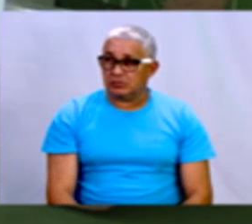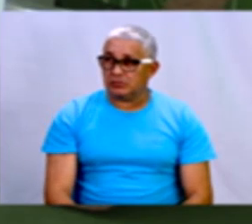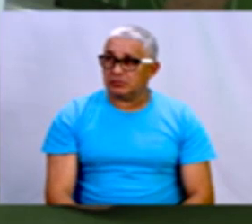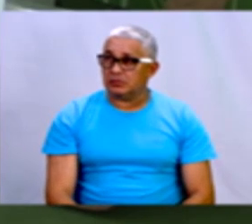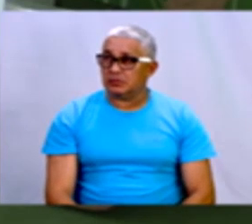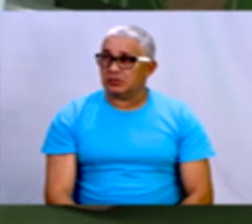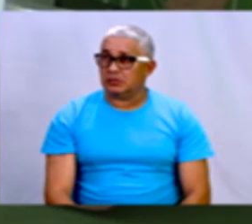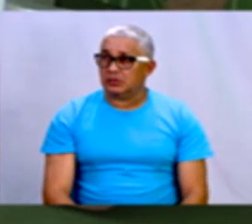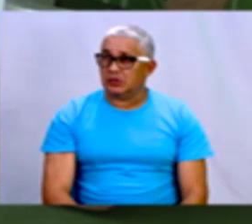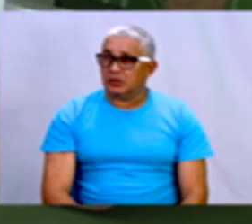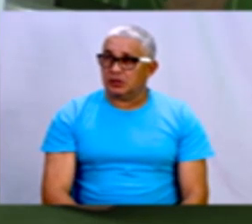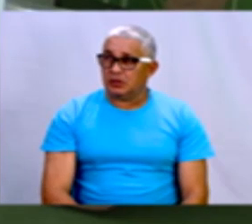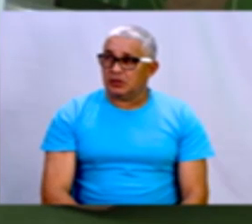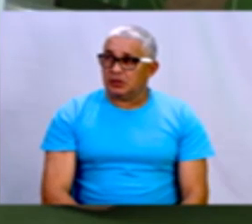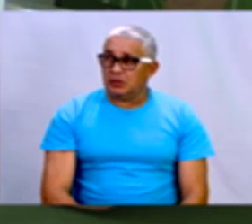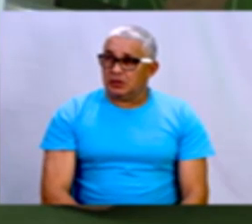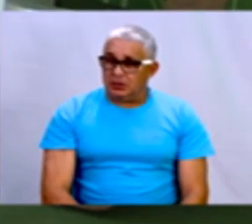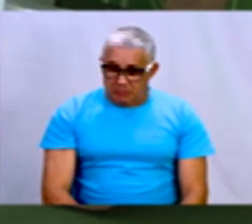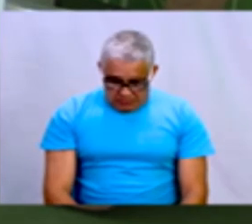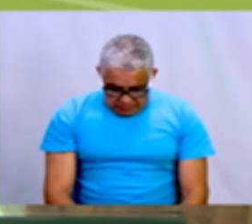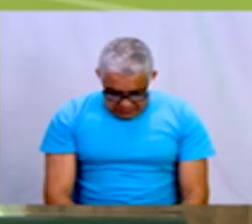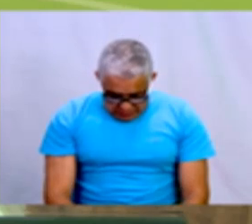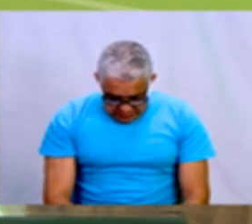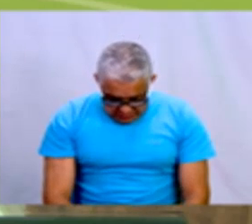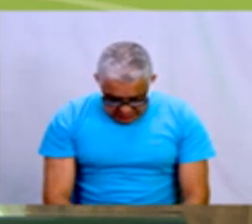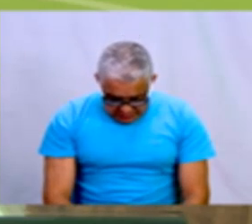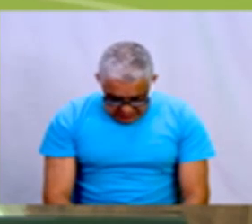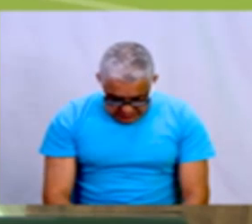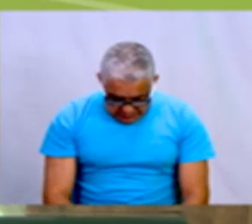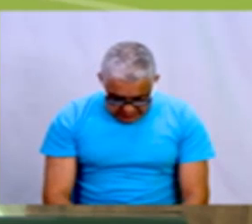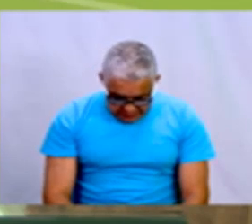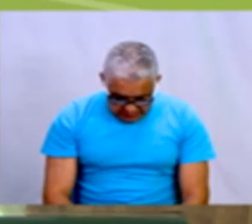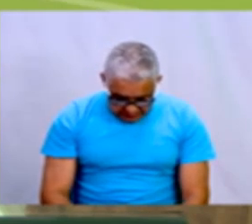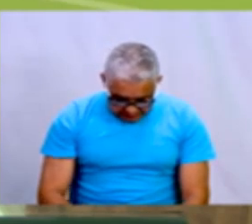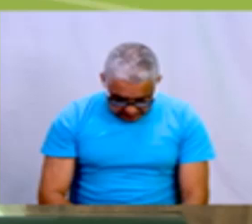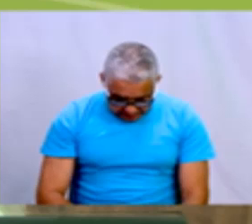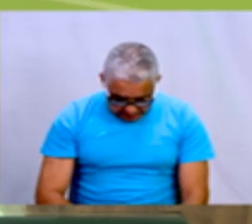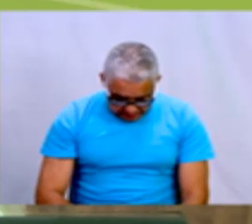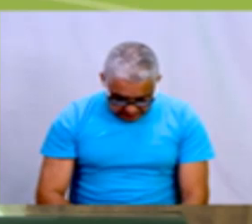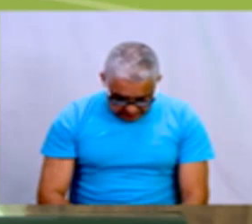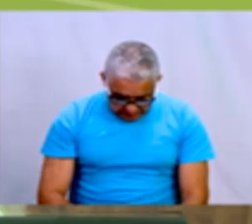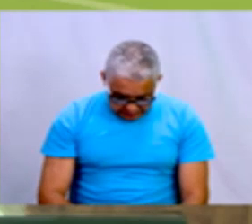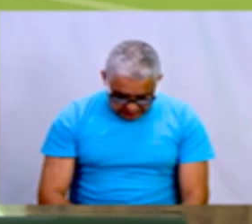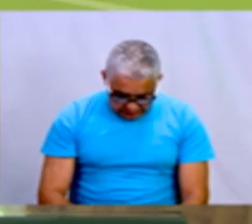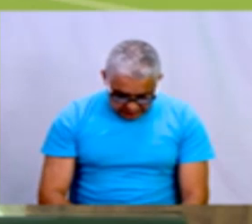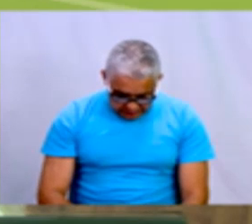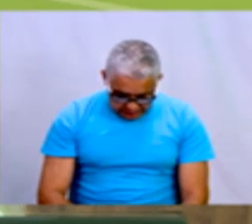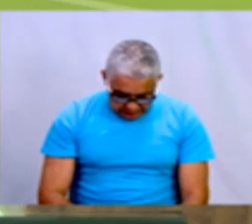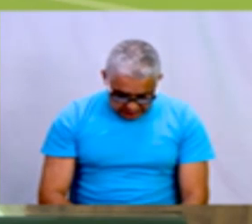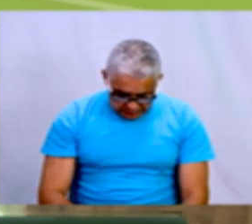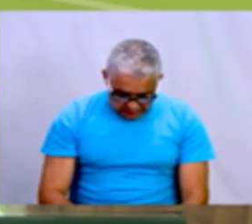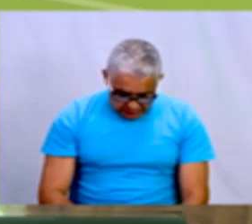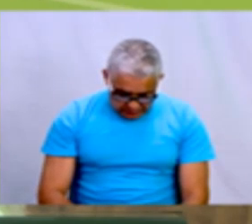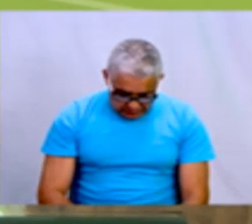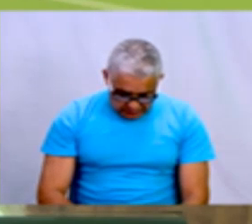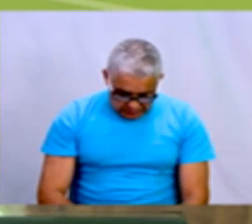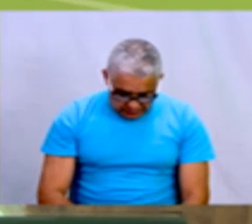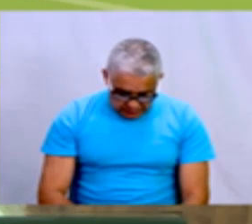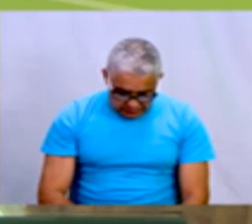Sim, tivemos várias respostas de Alta Floresta, de Espigão do Oeste, de Plácido de Castro. Parabéns,